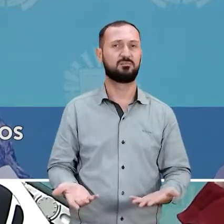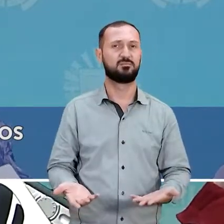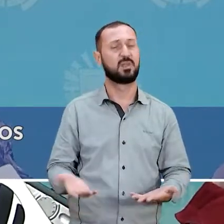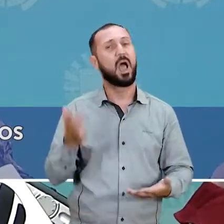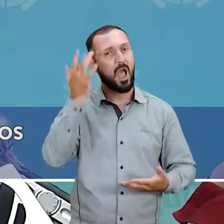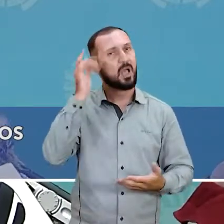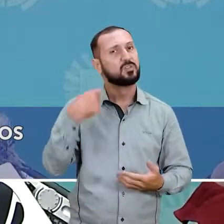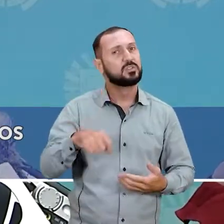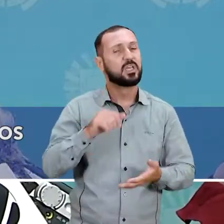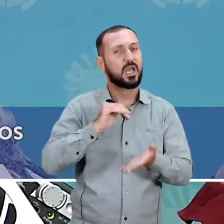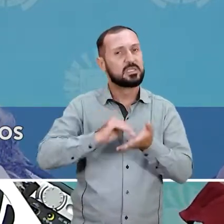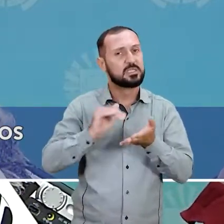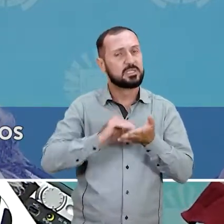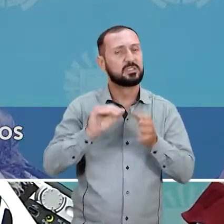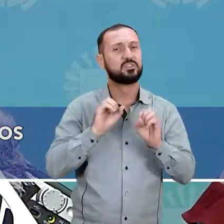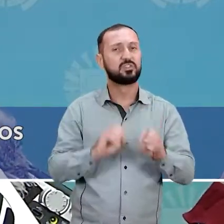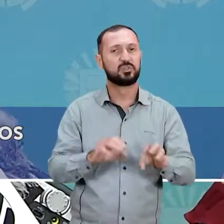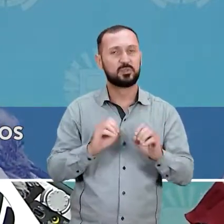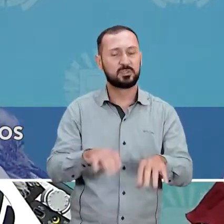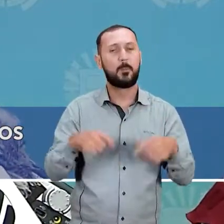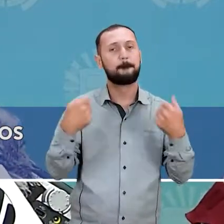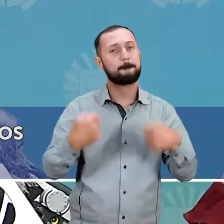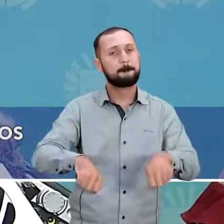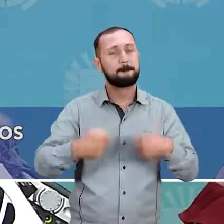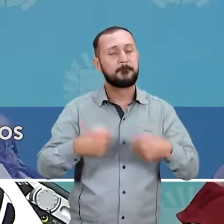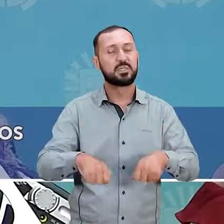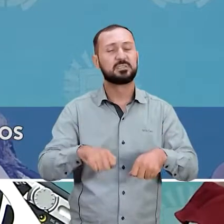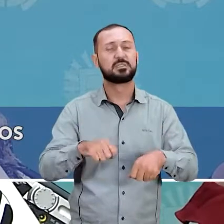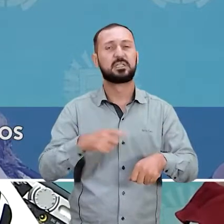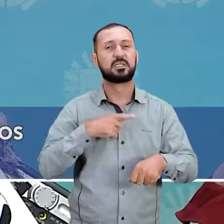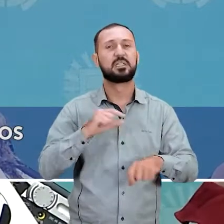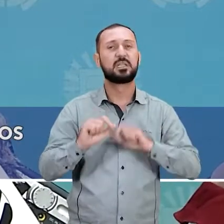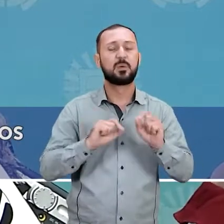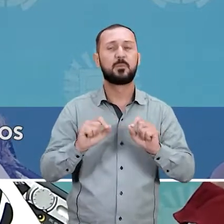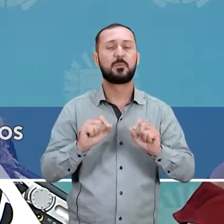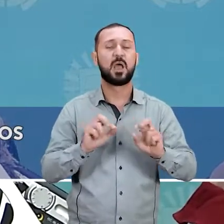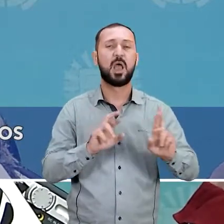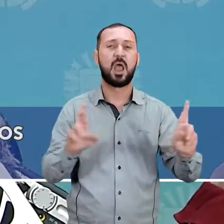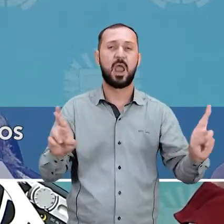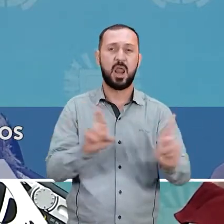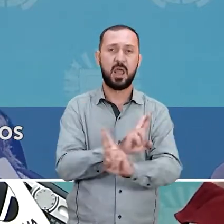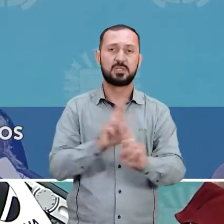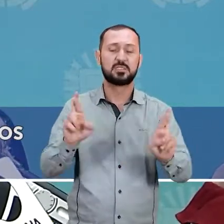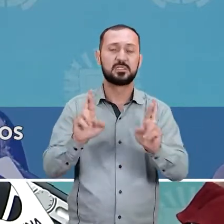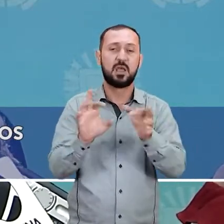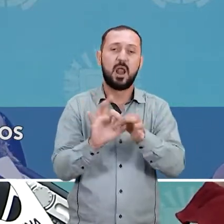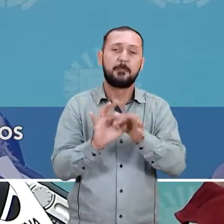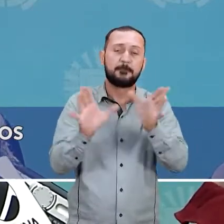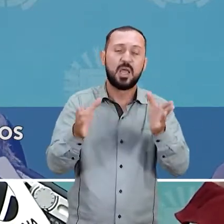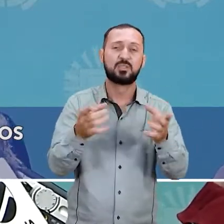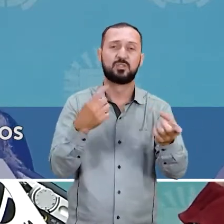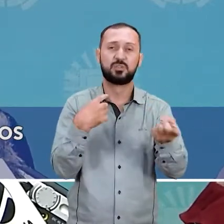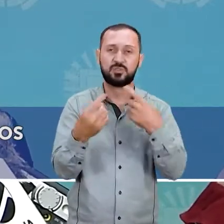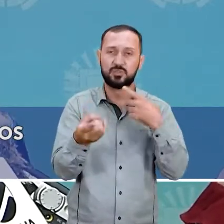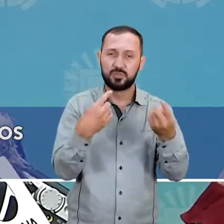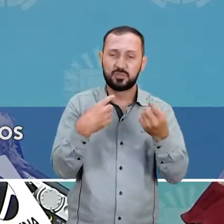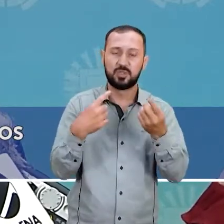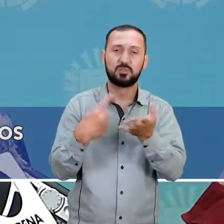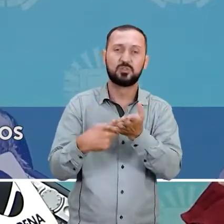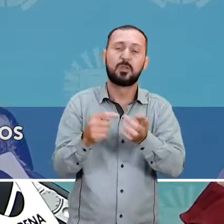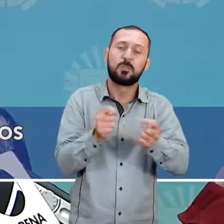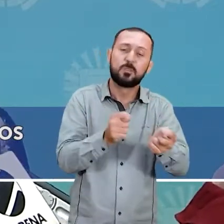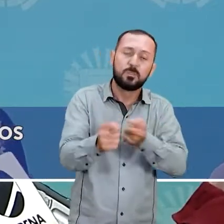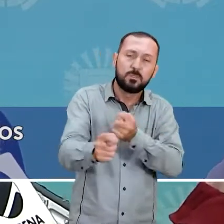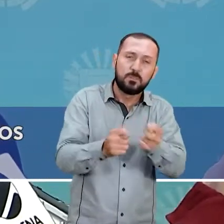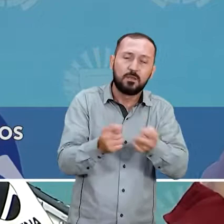melhor. Então, eu acho que a Secretaria de Educação precisa ter uma relação mais aberta de diálogo,